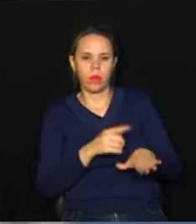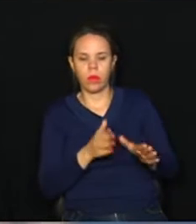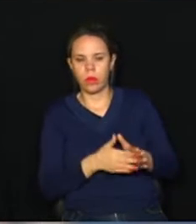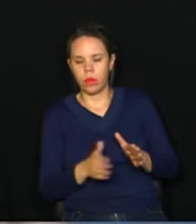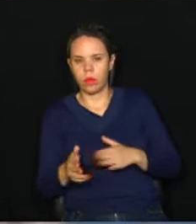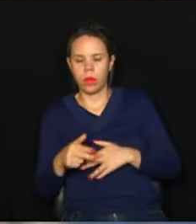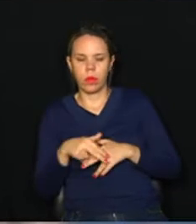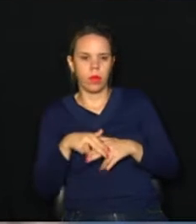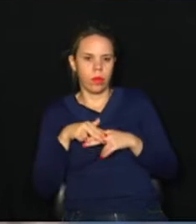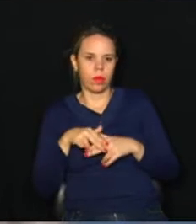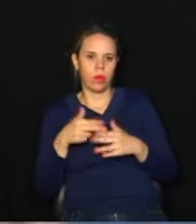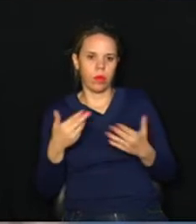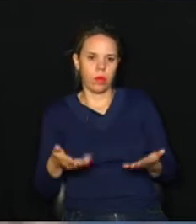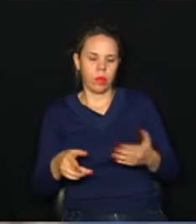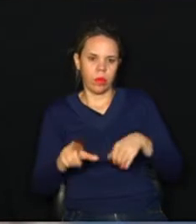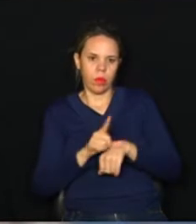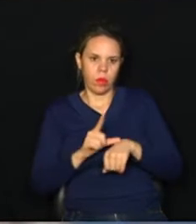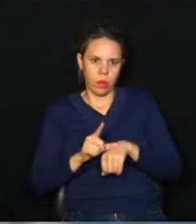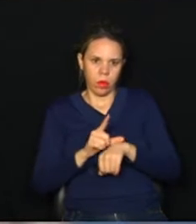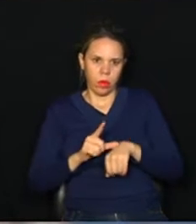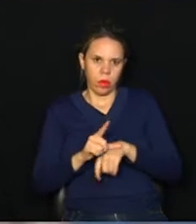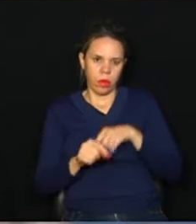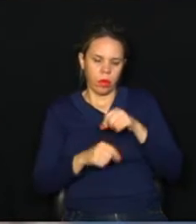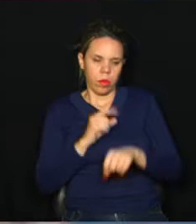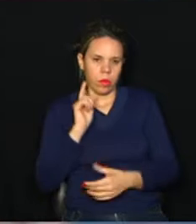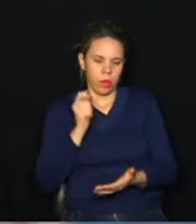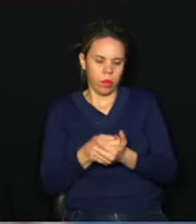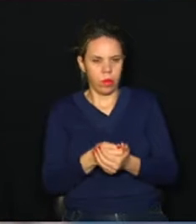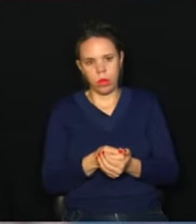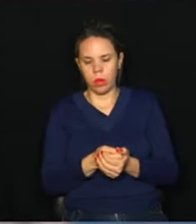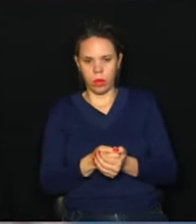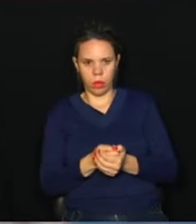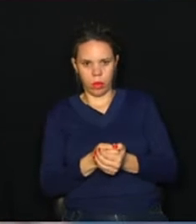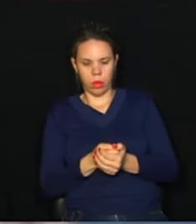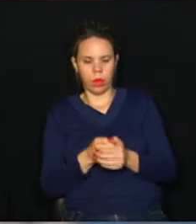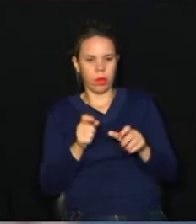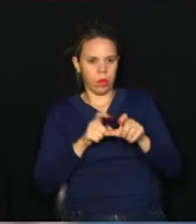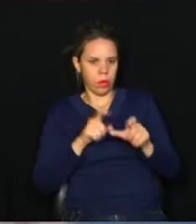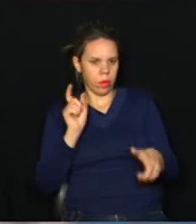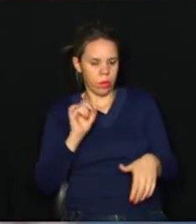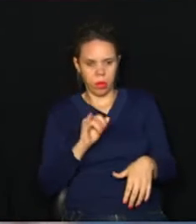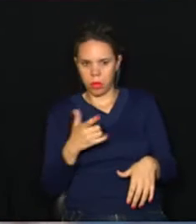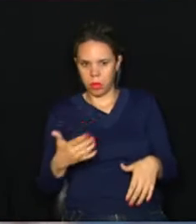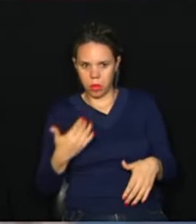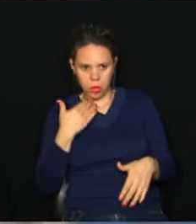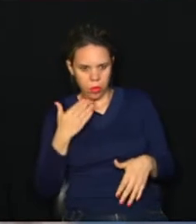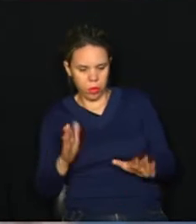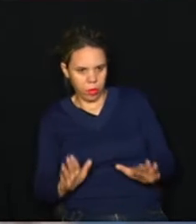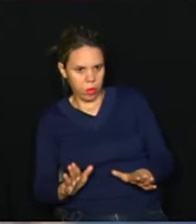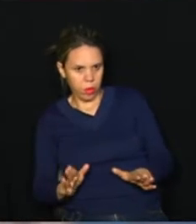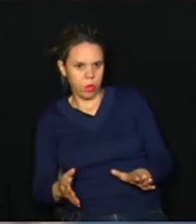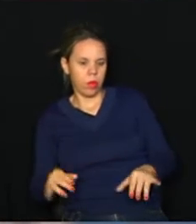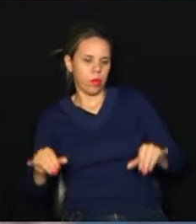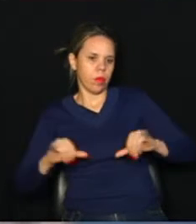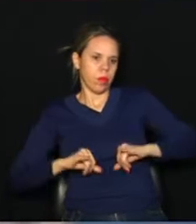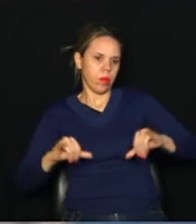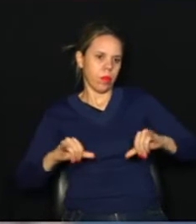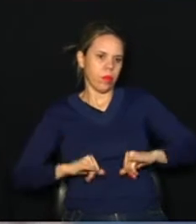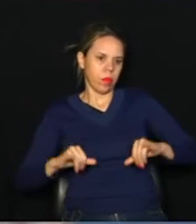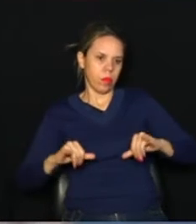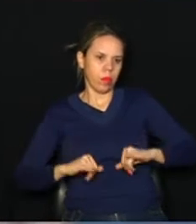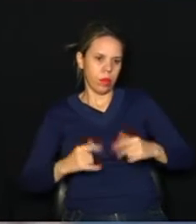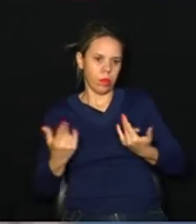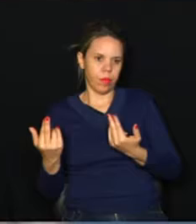por conta dessa legislação que garantiu autonomia, senão elas estariam sofrendo do